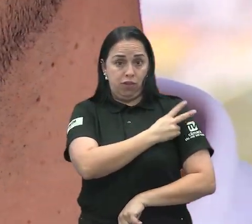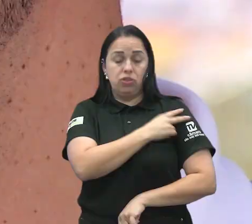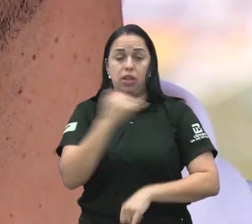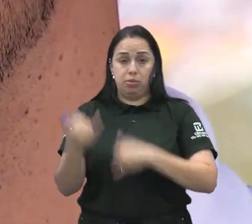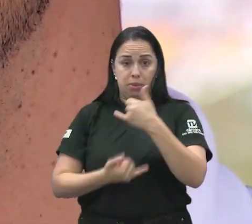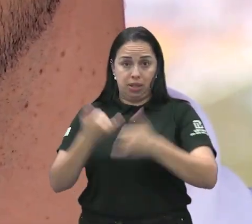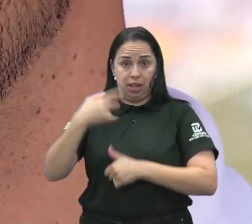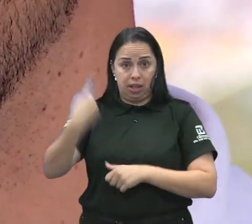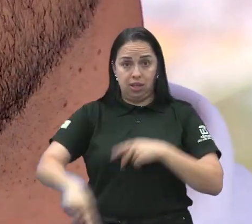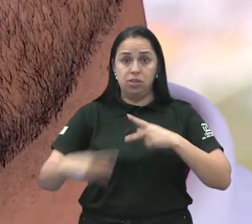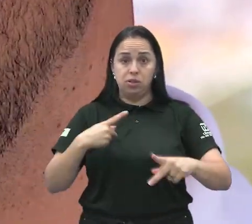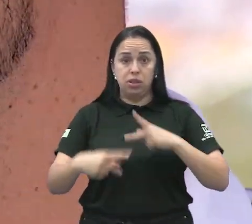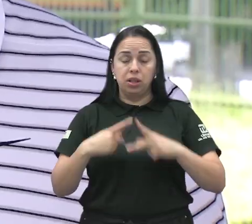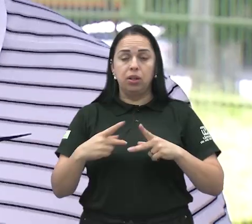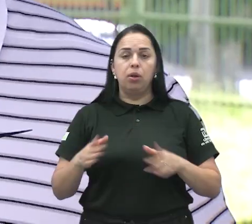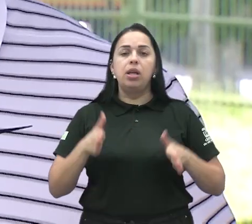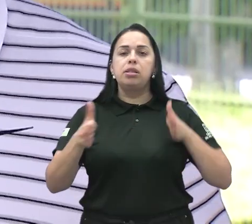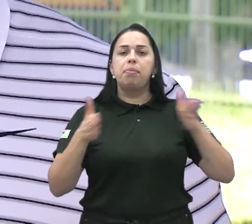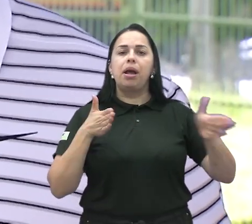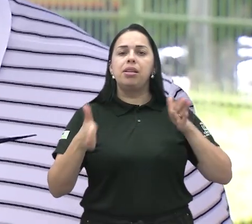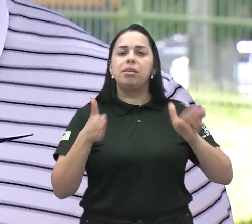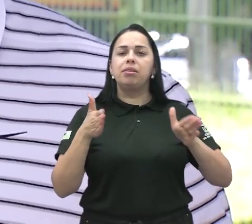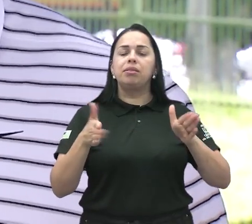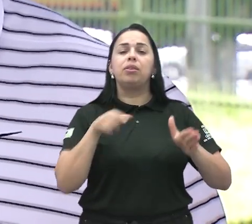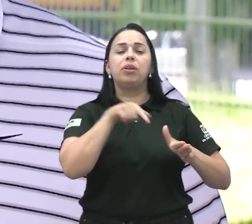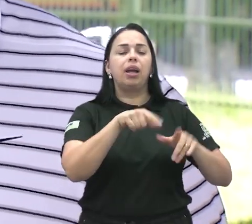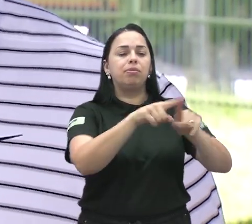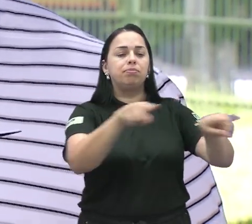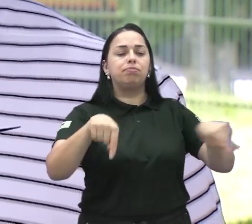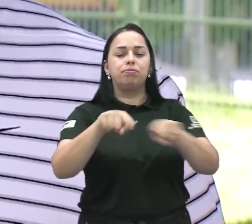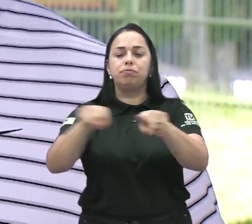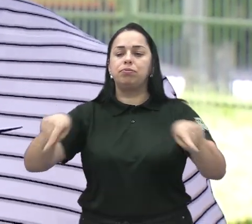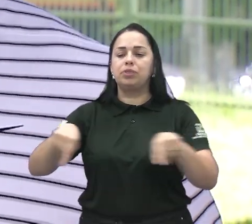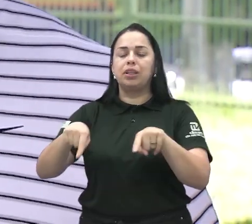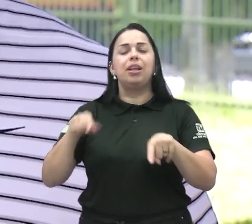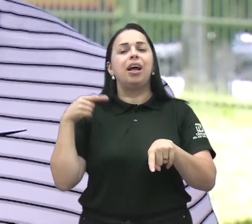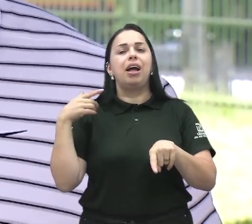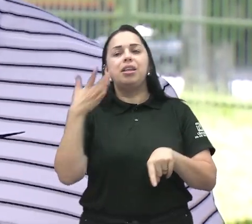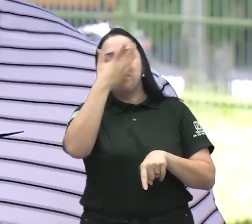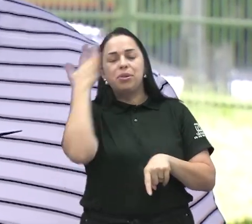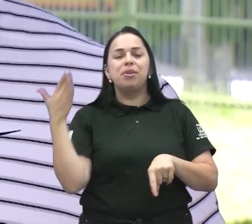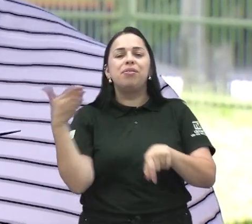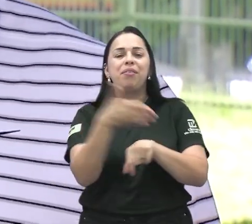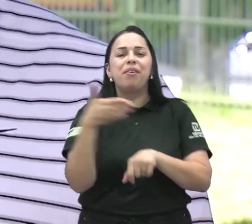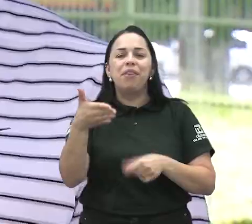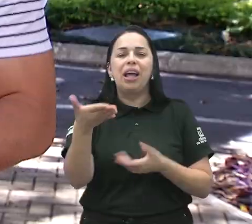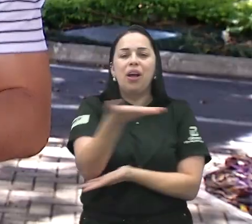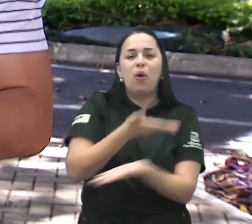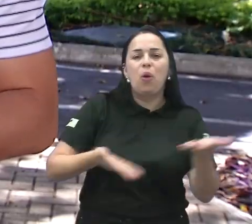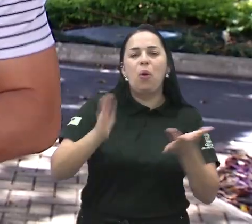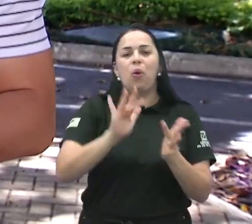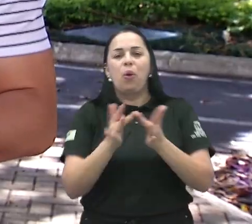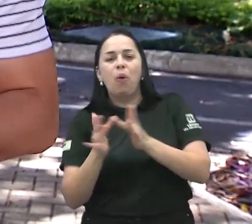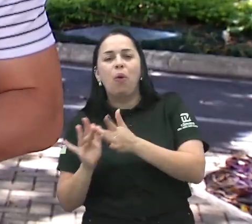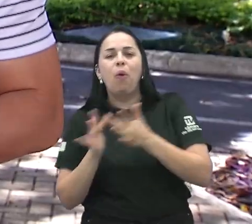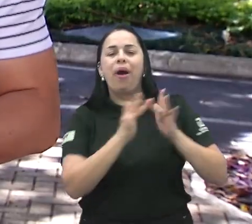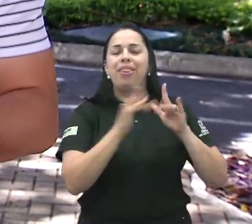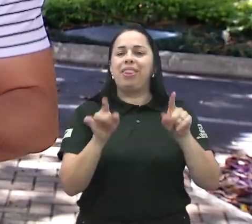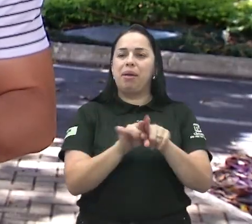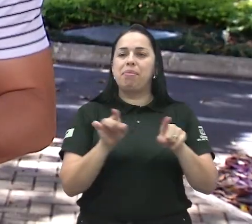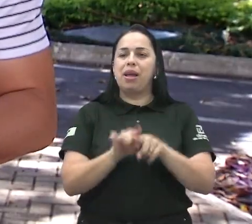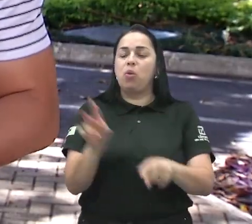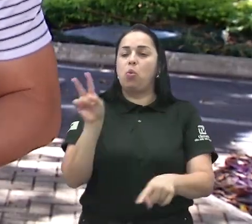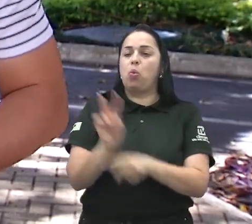Recreação e Lazer de São José dos Campos, o Projeto Verão transforma as piscinas públicas em pontos de encontro, convivência